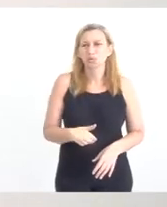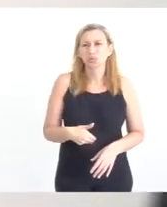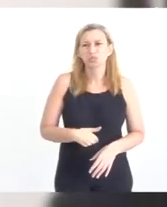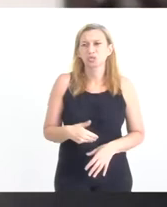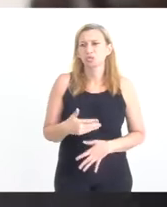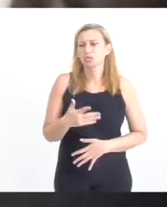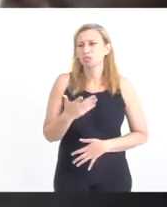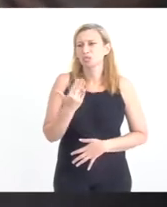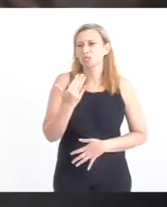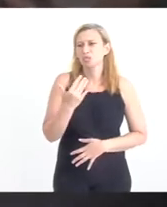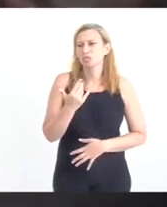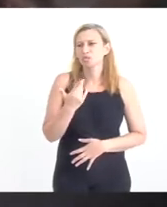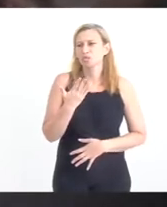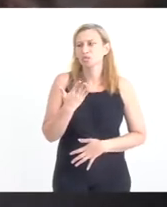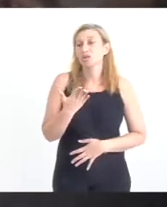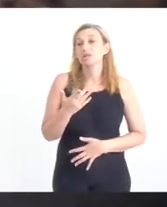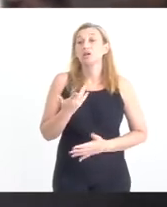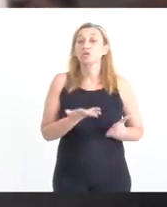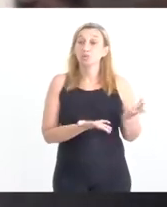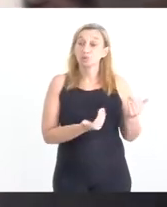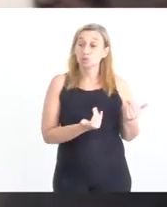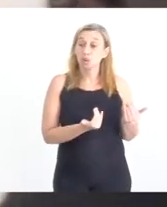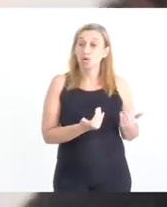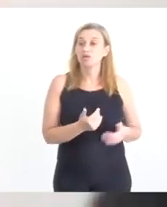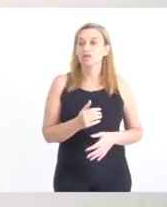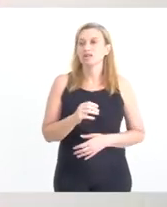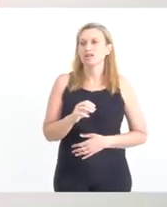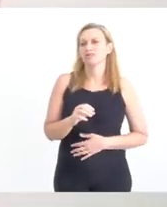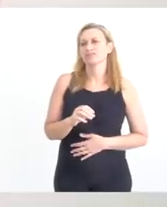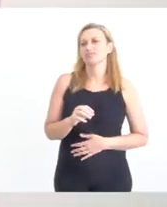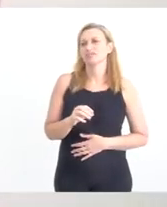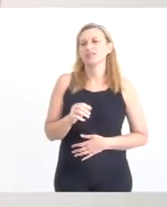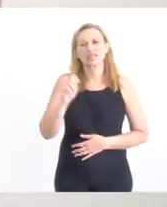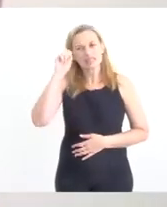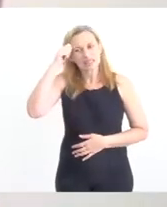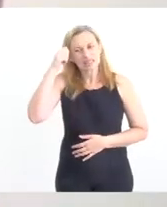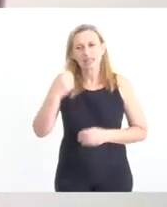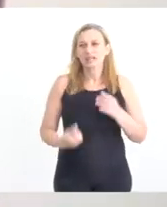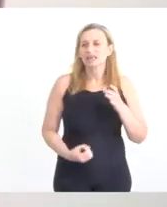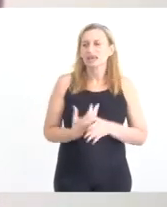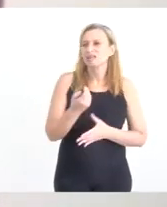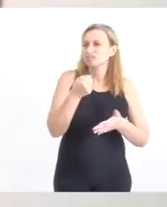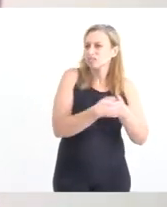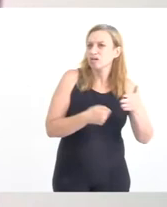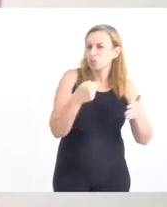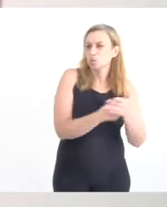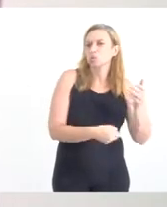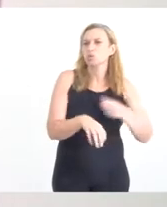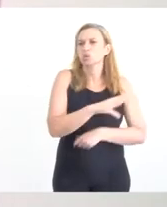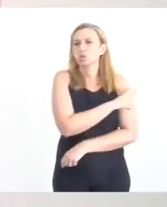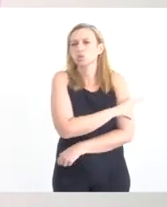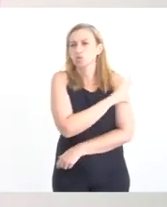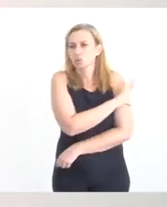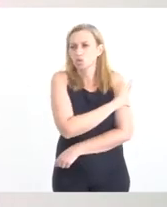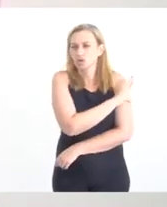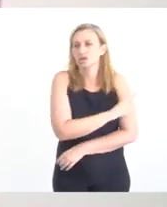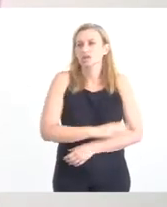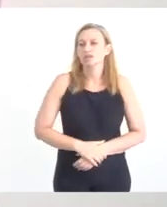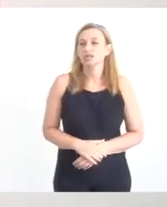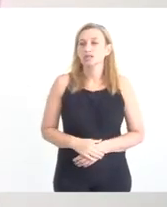e lembrou um está aqui um jovem negro que constrói a luta e Campos e